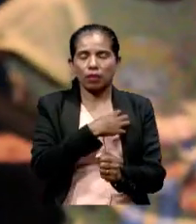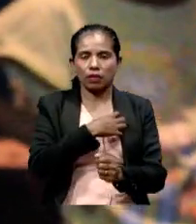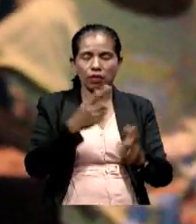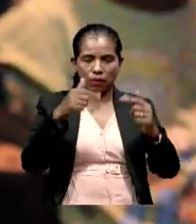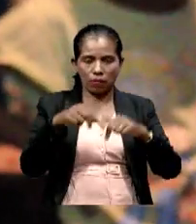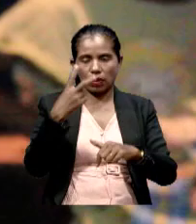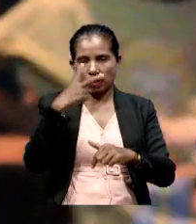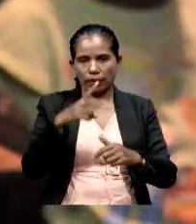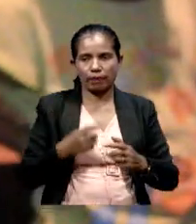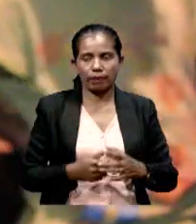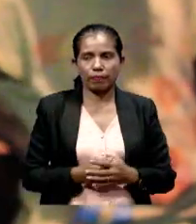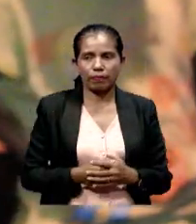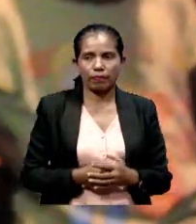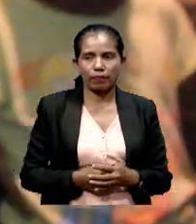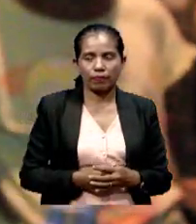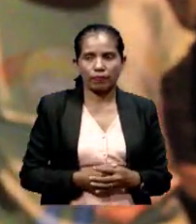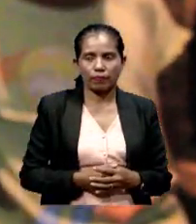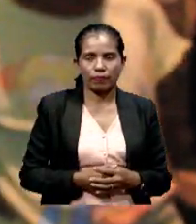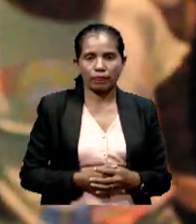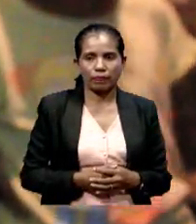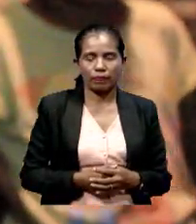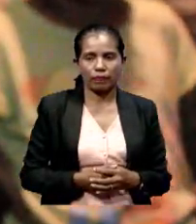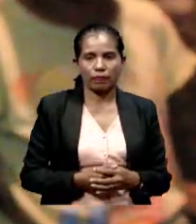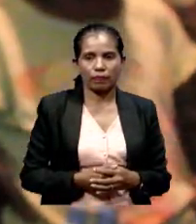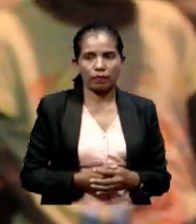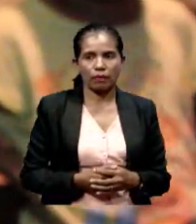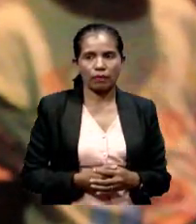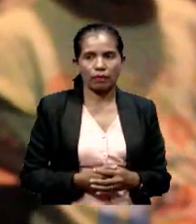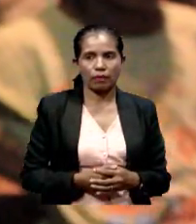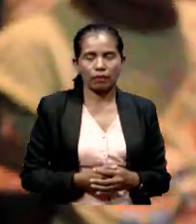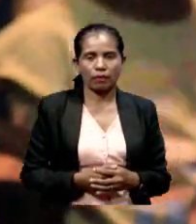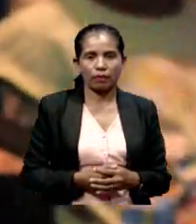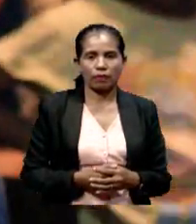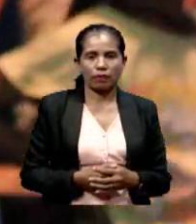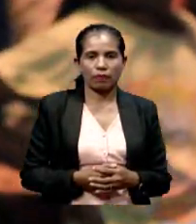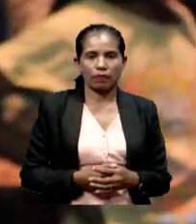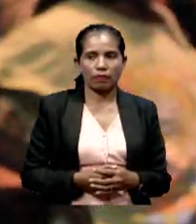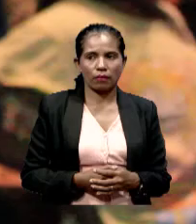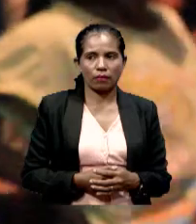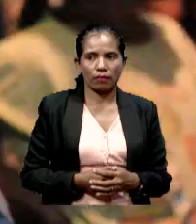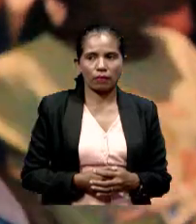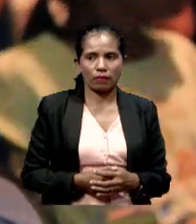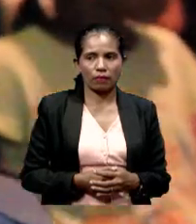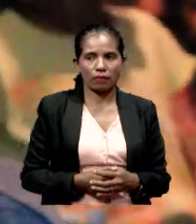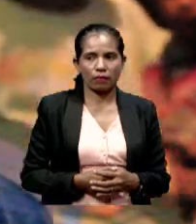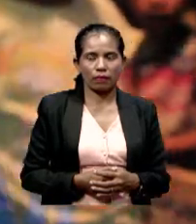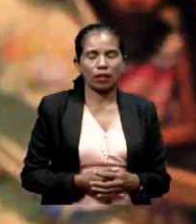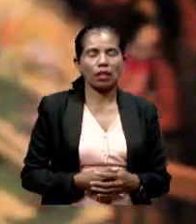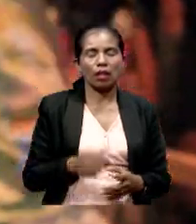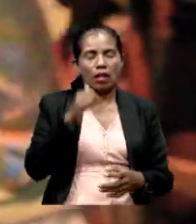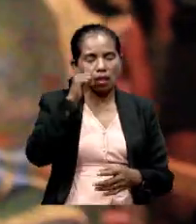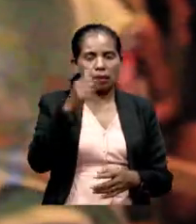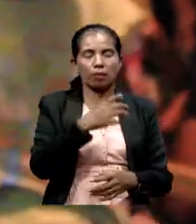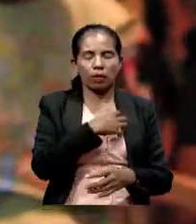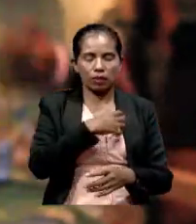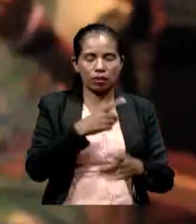hare, obrigado. Abam polícia irmã mac, a mim, vamos saber aí, continua a ser música lá. Abam polícia irmã mac, a mim continua